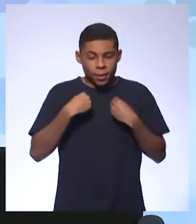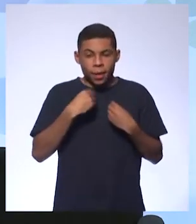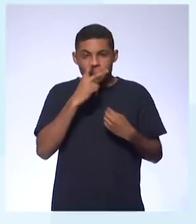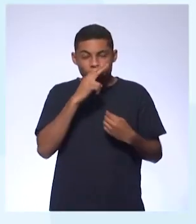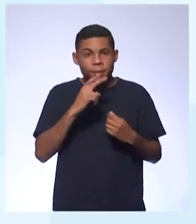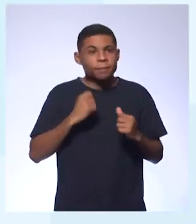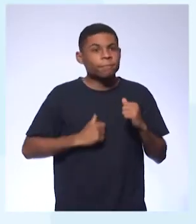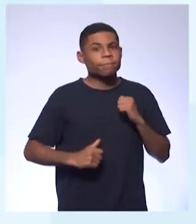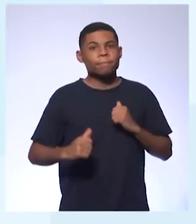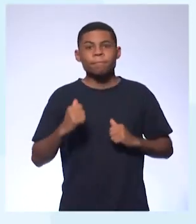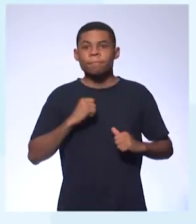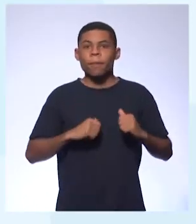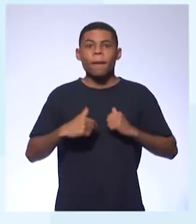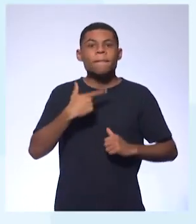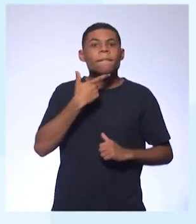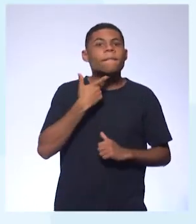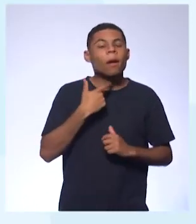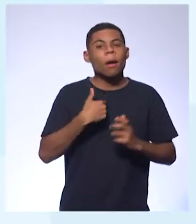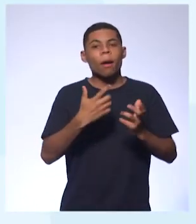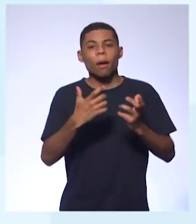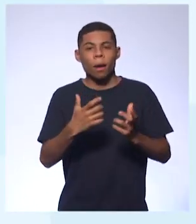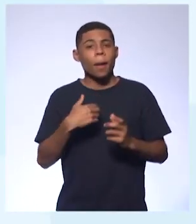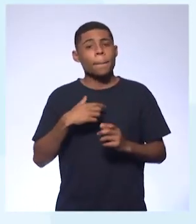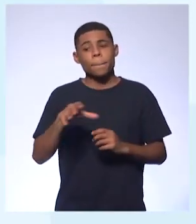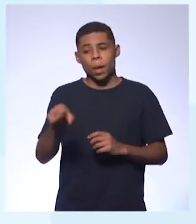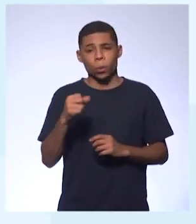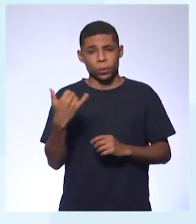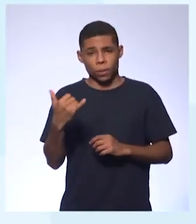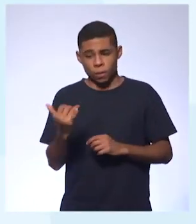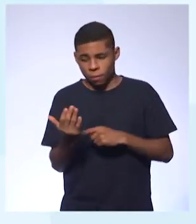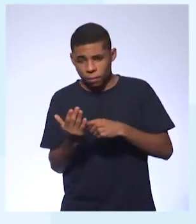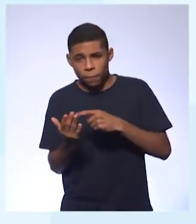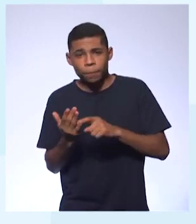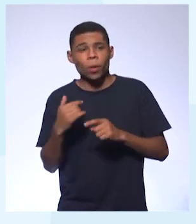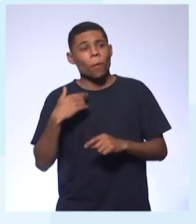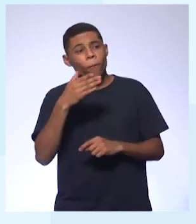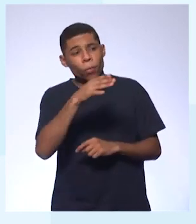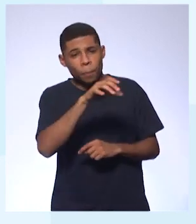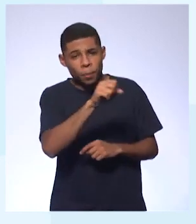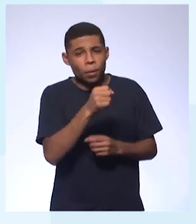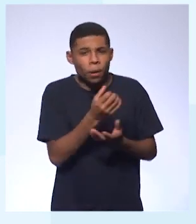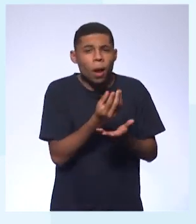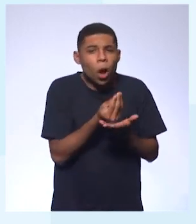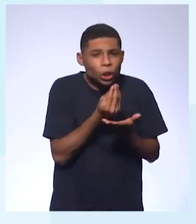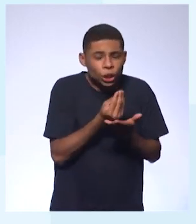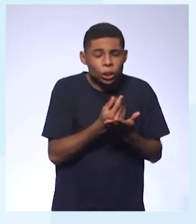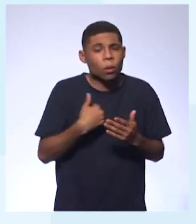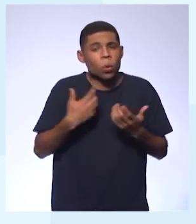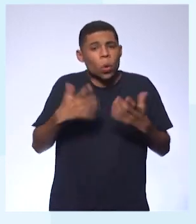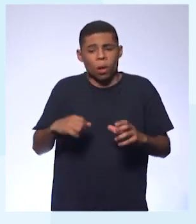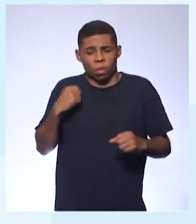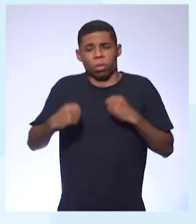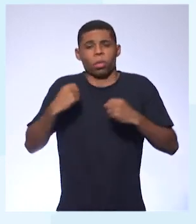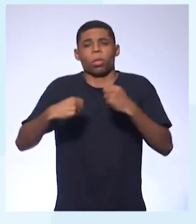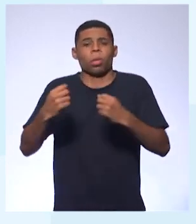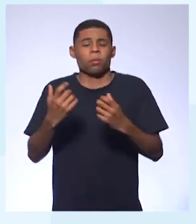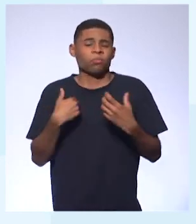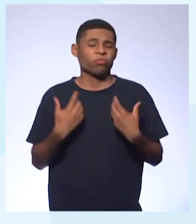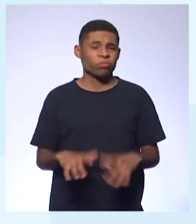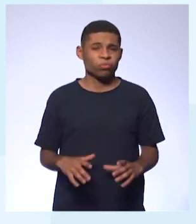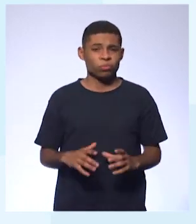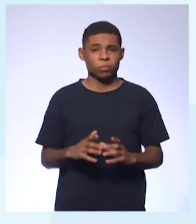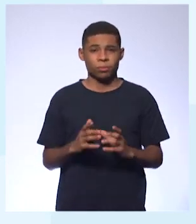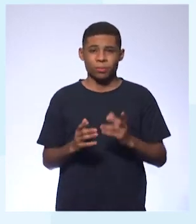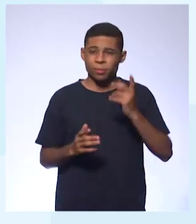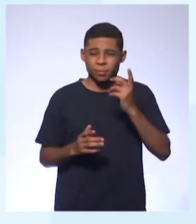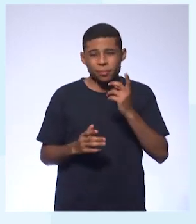uma vontade, que faz com que eu pegue o celular, que eu vá comer a coxinha, que eu não queira correr. Né? Um hábito bom,